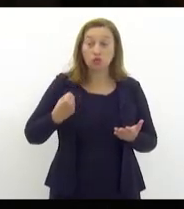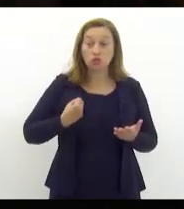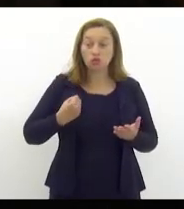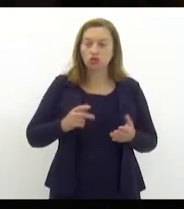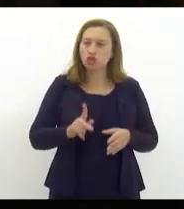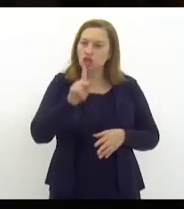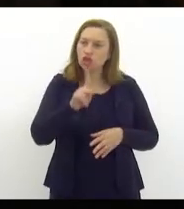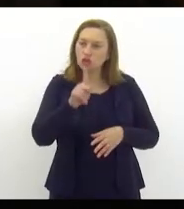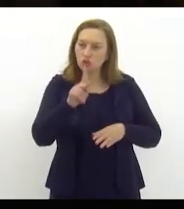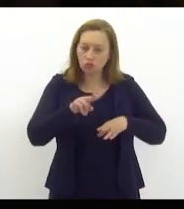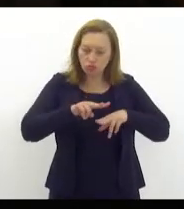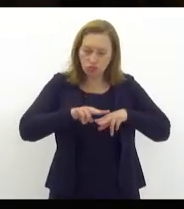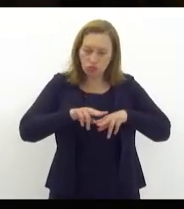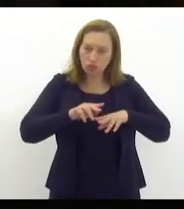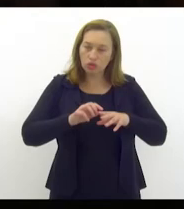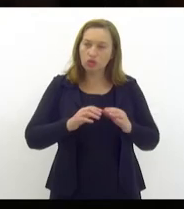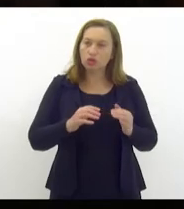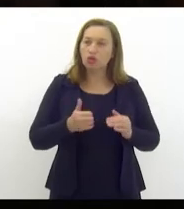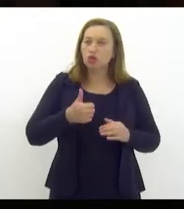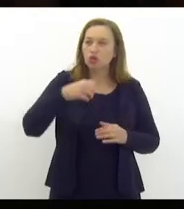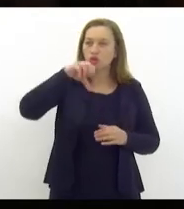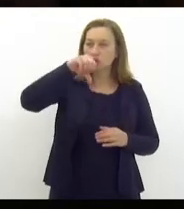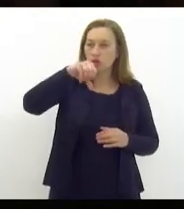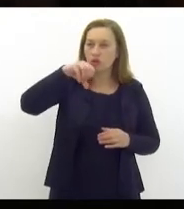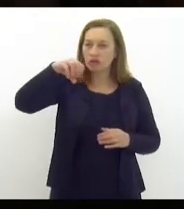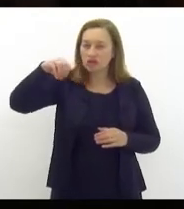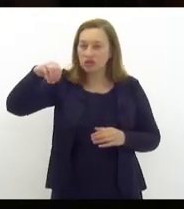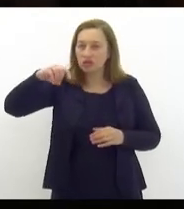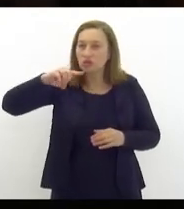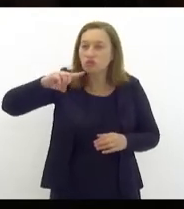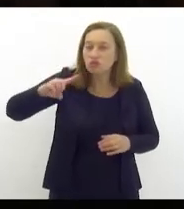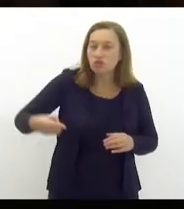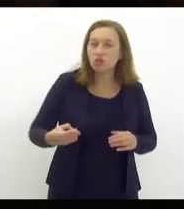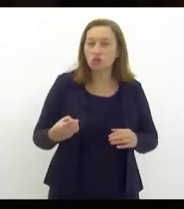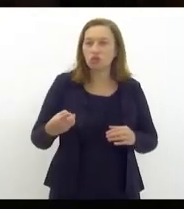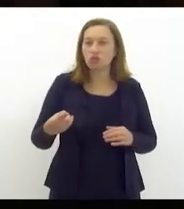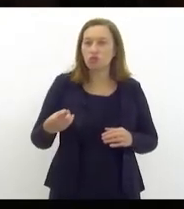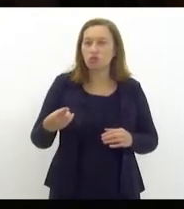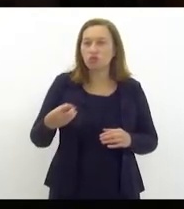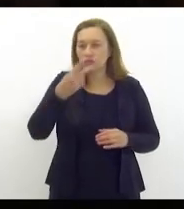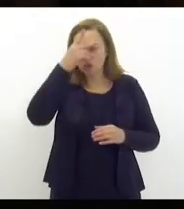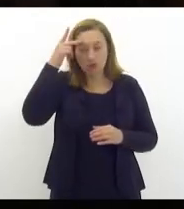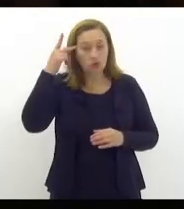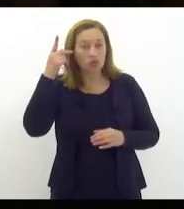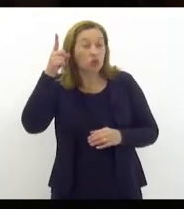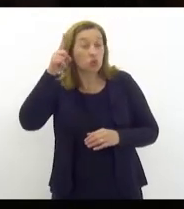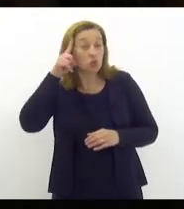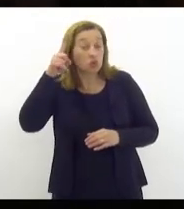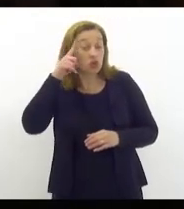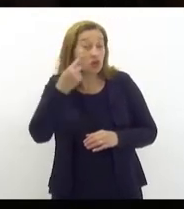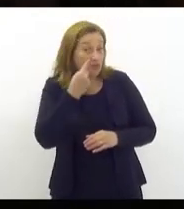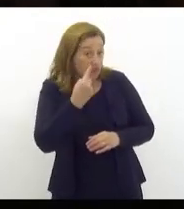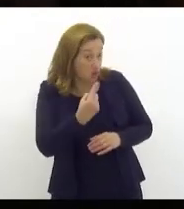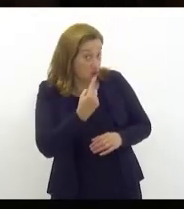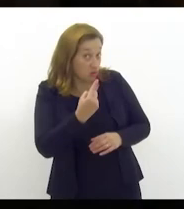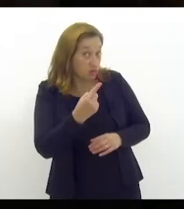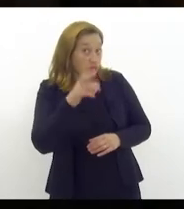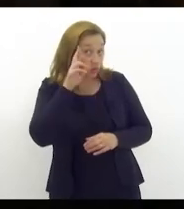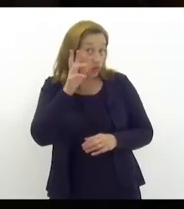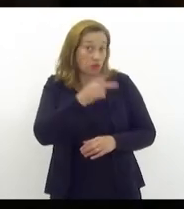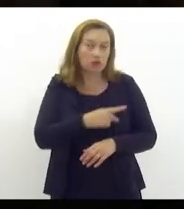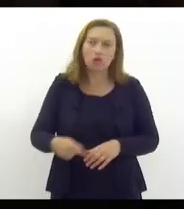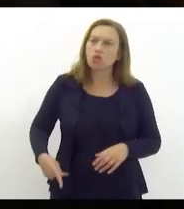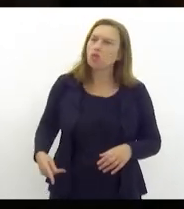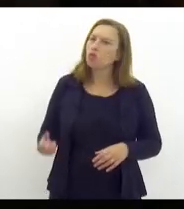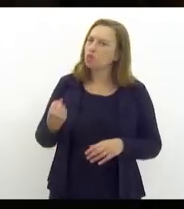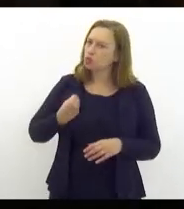está transportando 900 mil passageiros por dia. Veja só, senhor presidente. como os